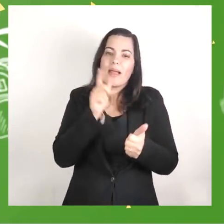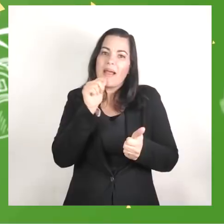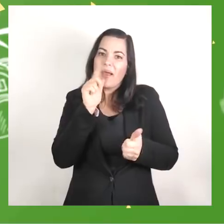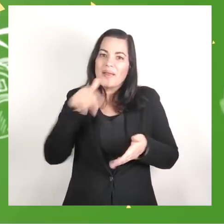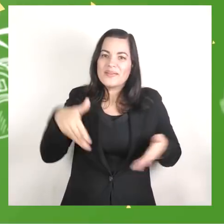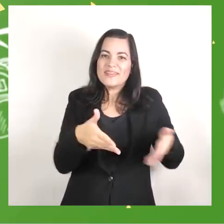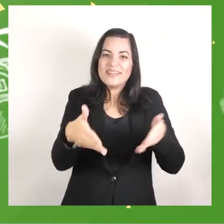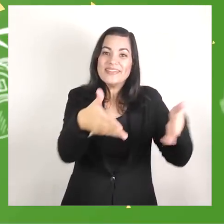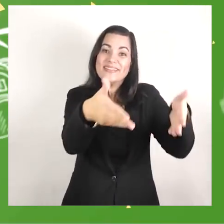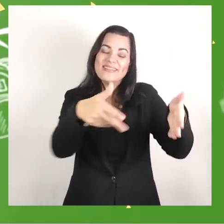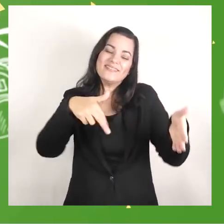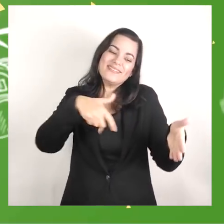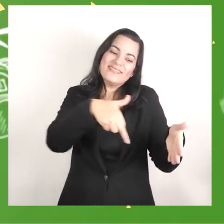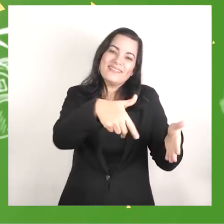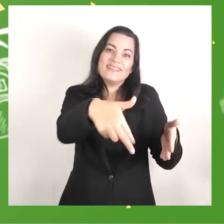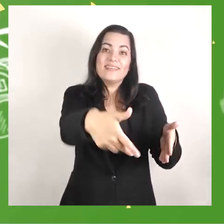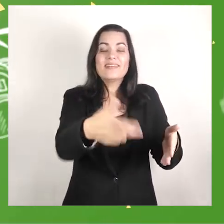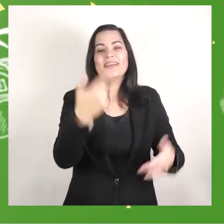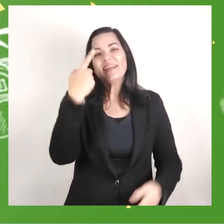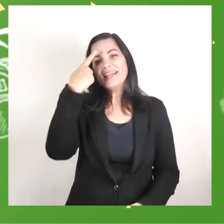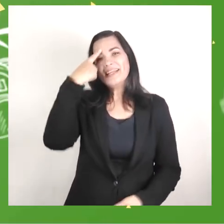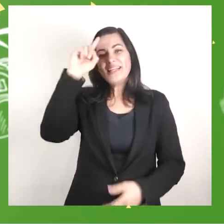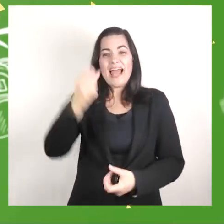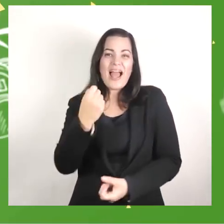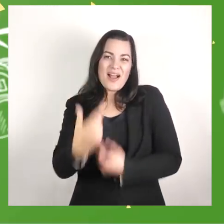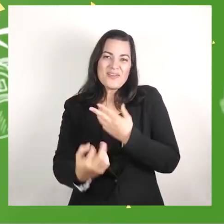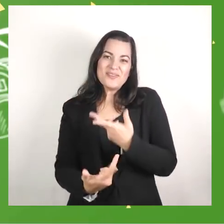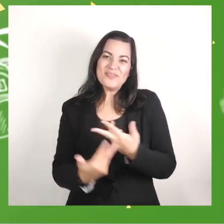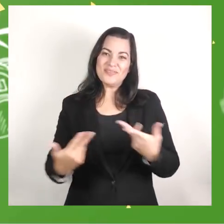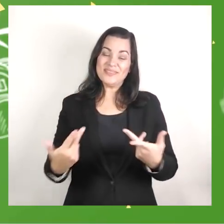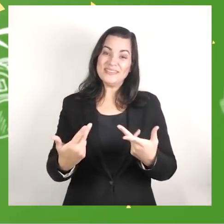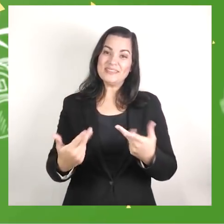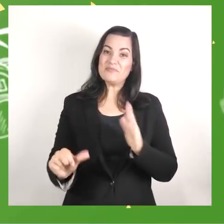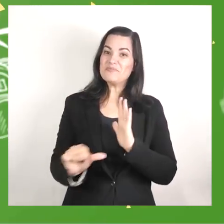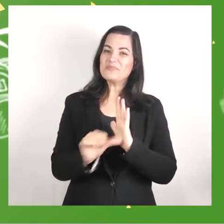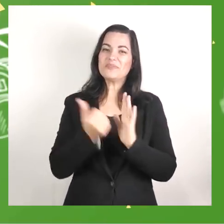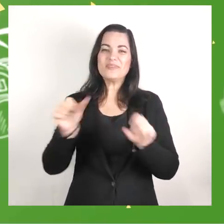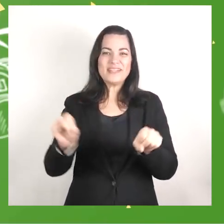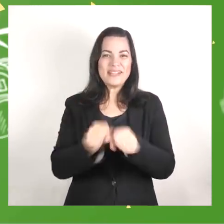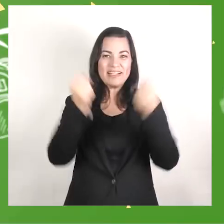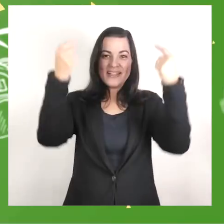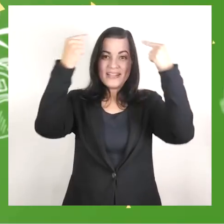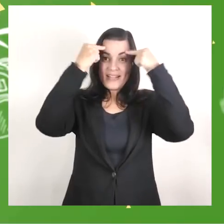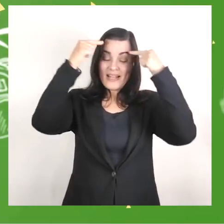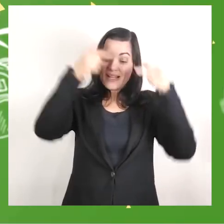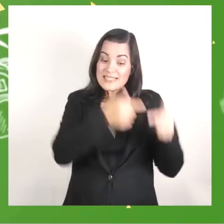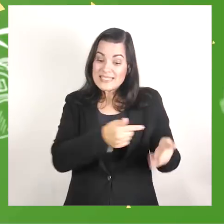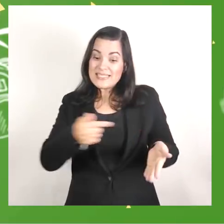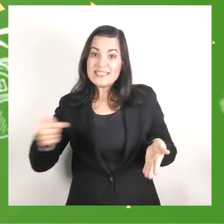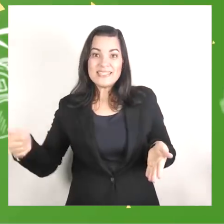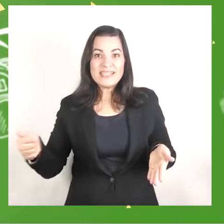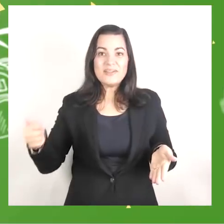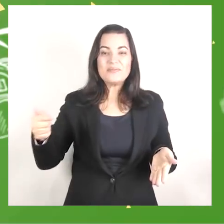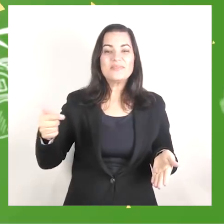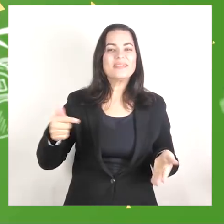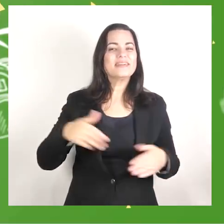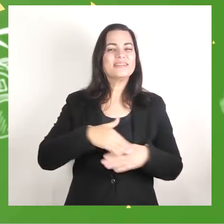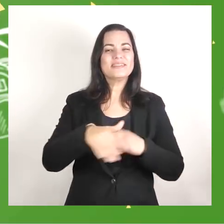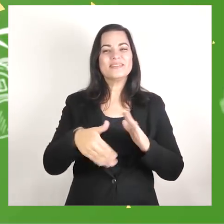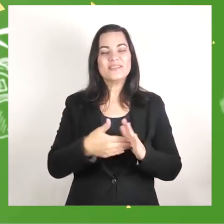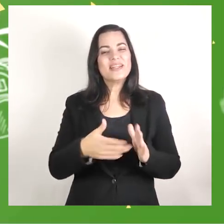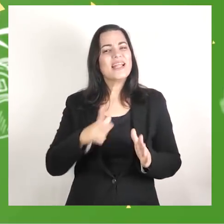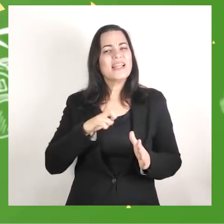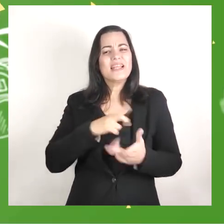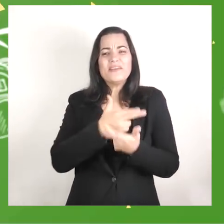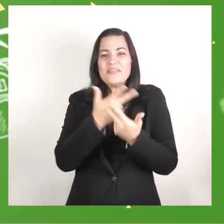foram algumas ideias que nós tivemos no nosso primeiro Quebrando a Cuca. Ao longo da semana aí, contei várias